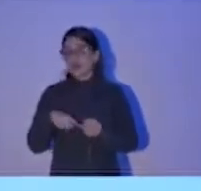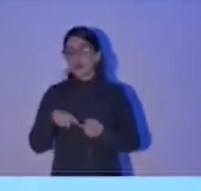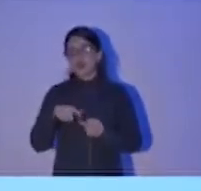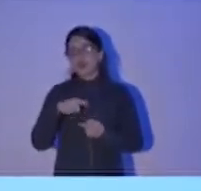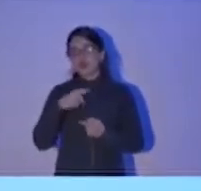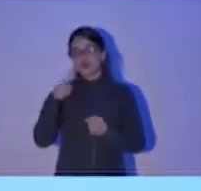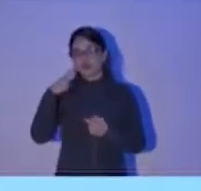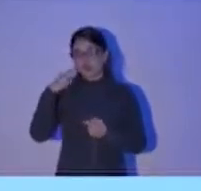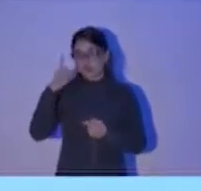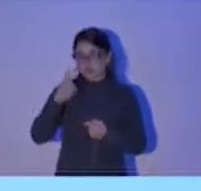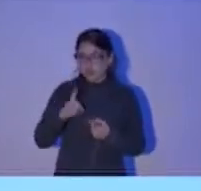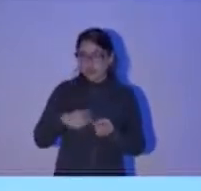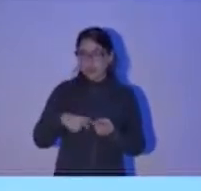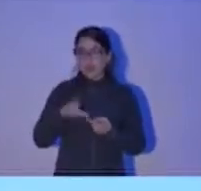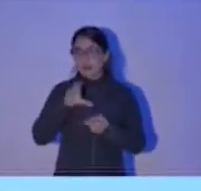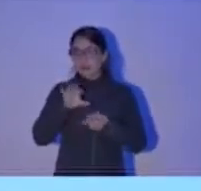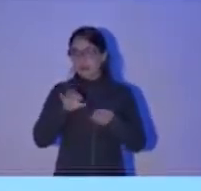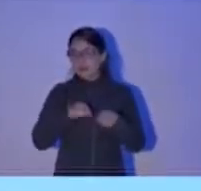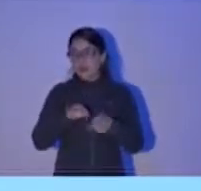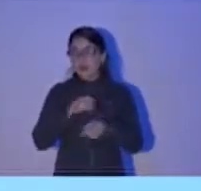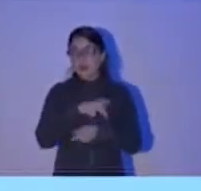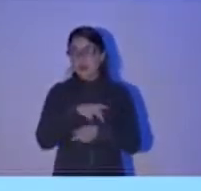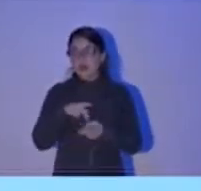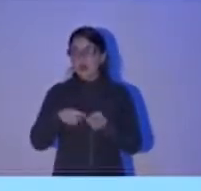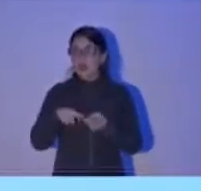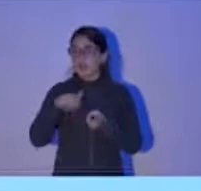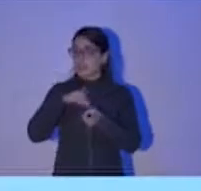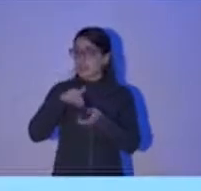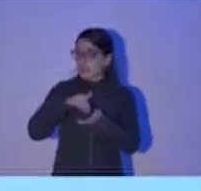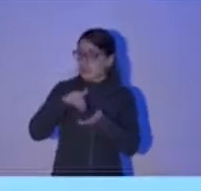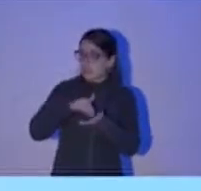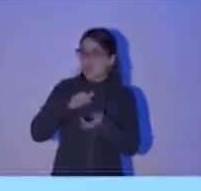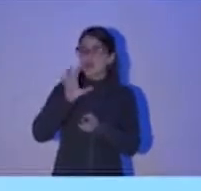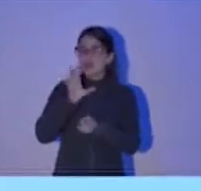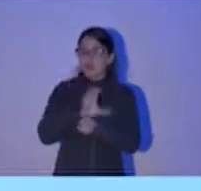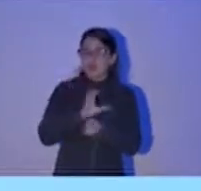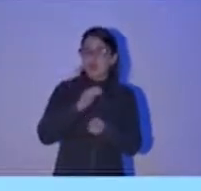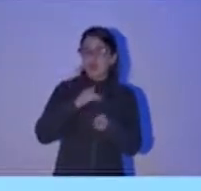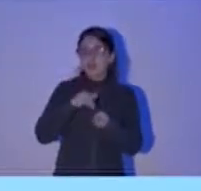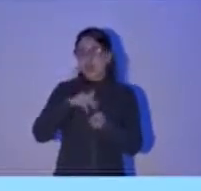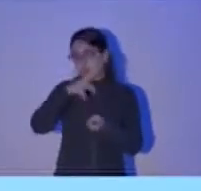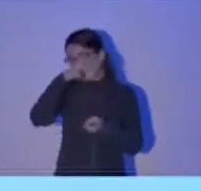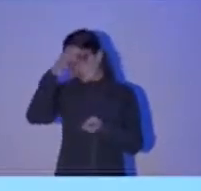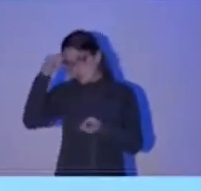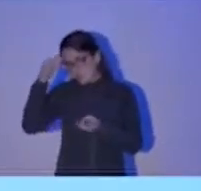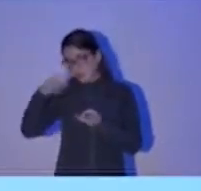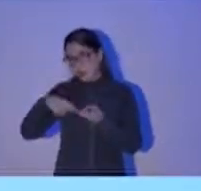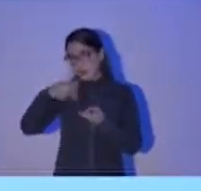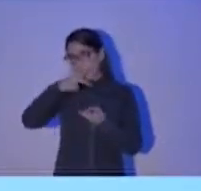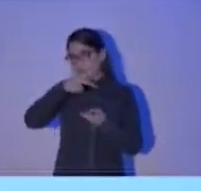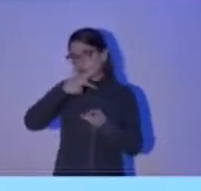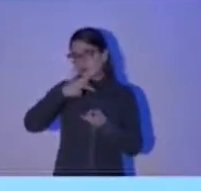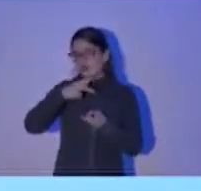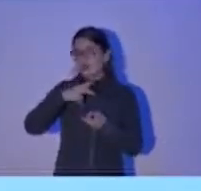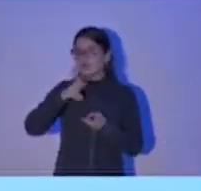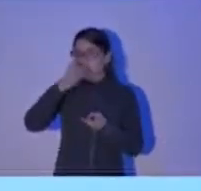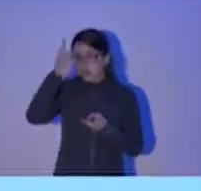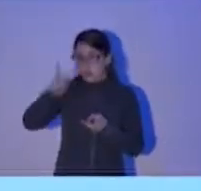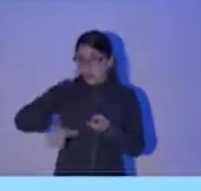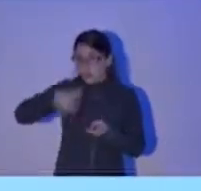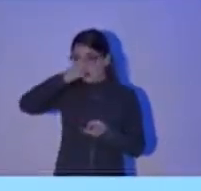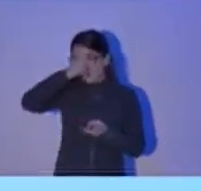diretores, coordenadores pedagógicos, secretários estaduais e municipais de educação, prefeitos do